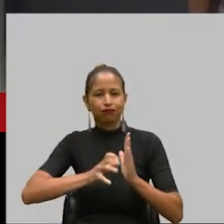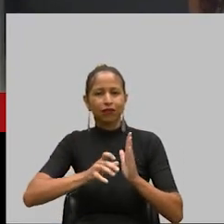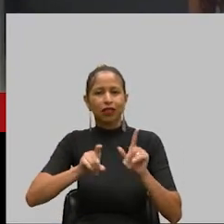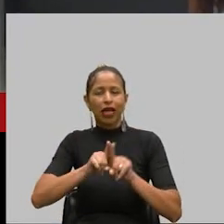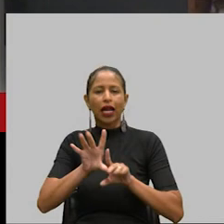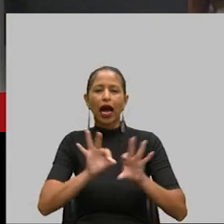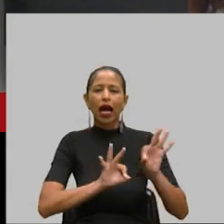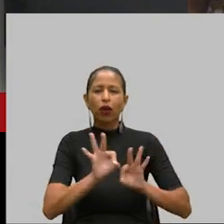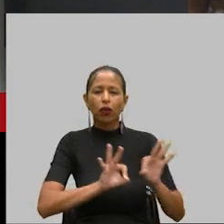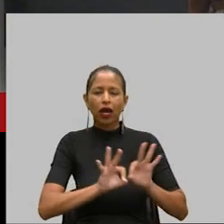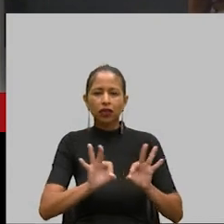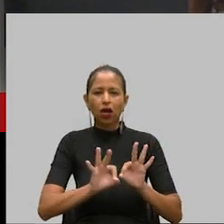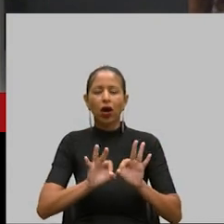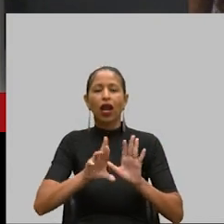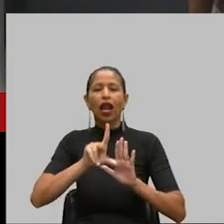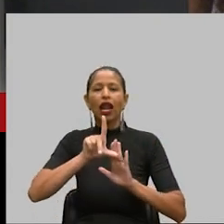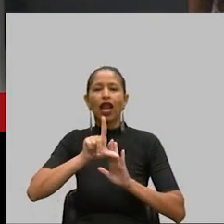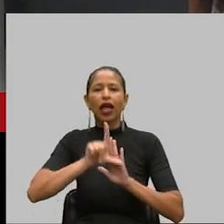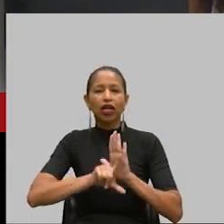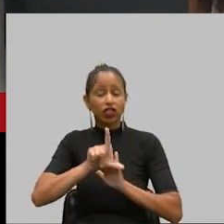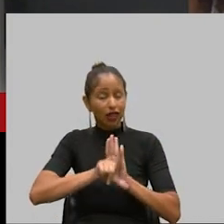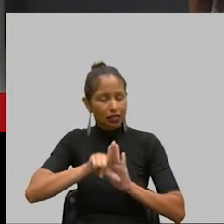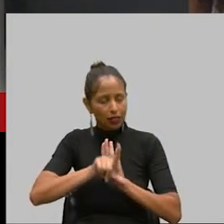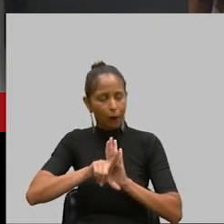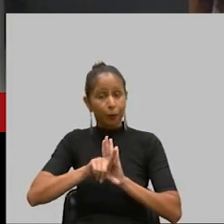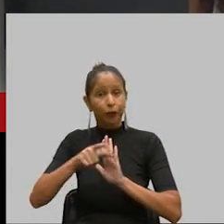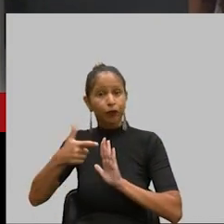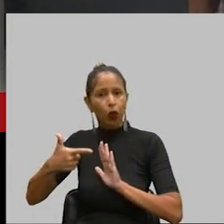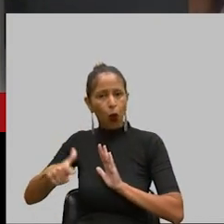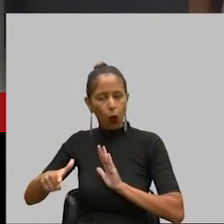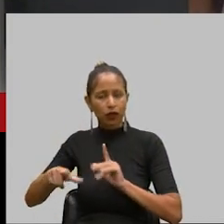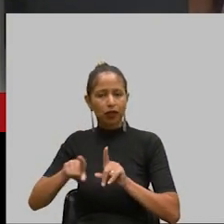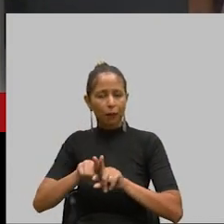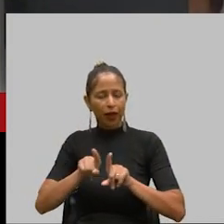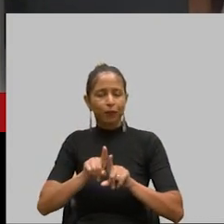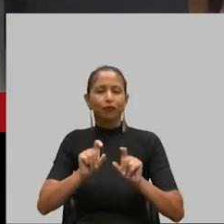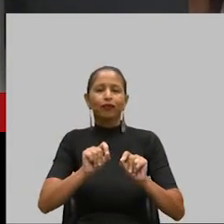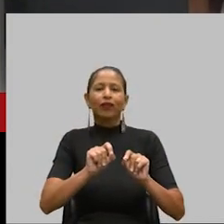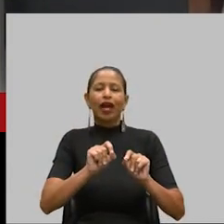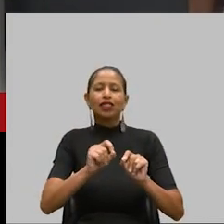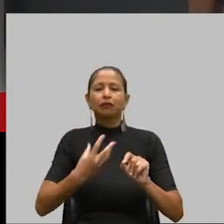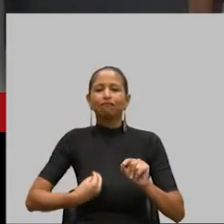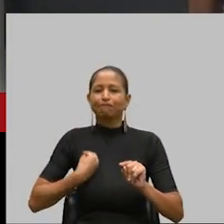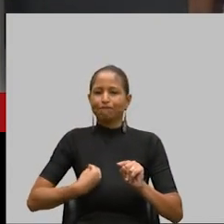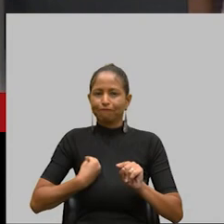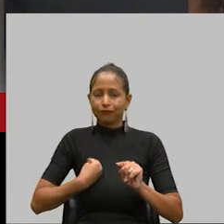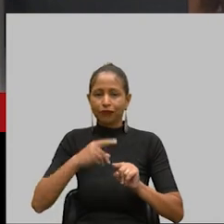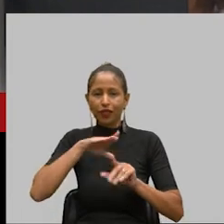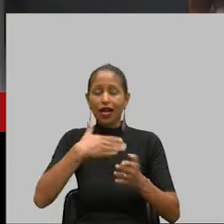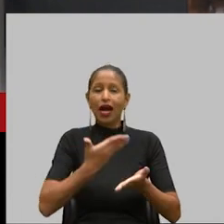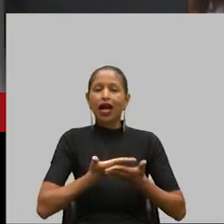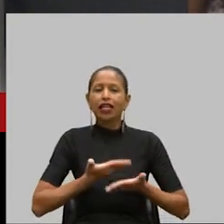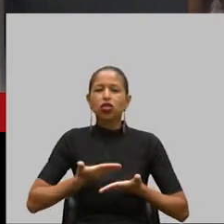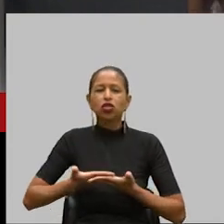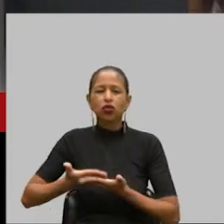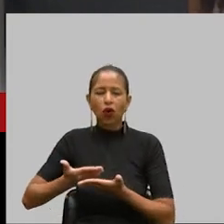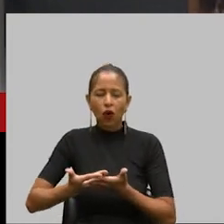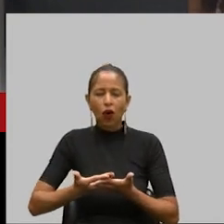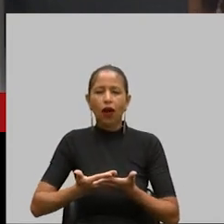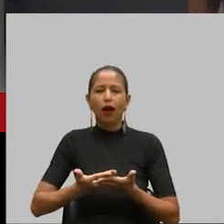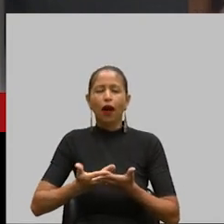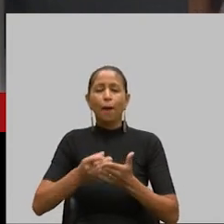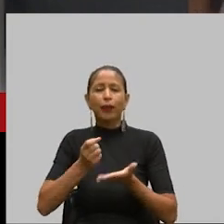regulatório na legislação e a outra essa presença em cada escola para